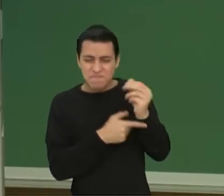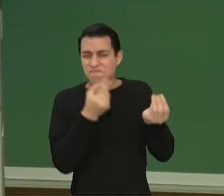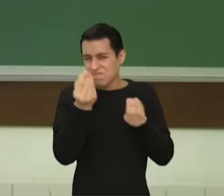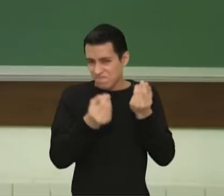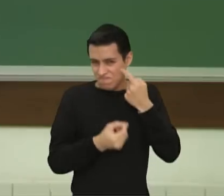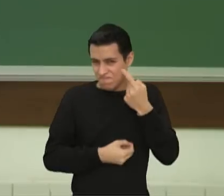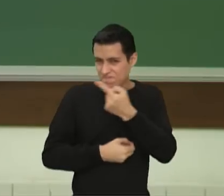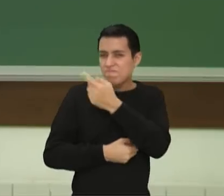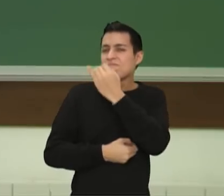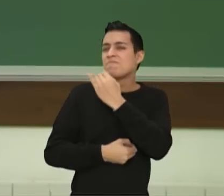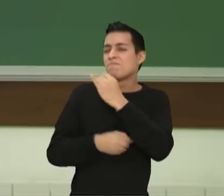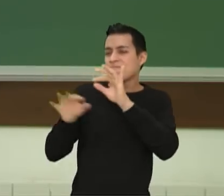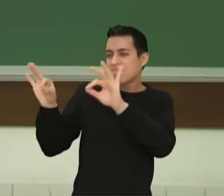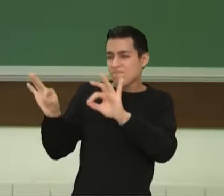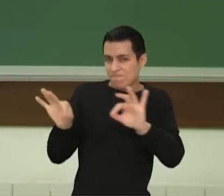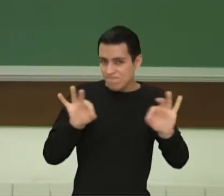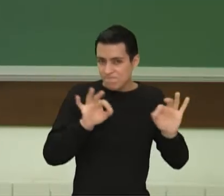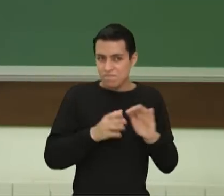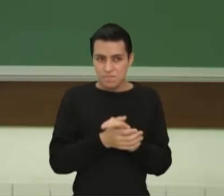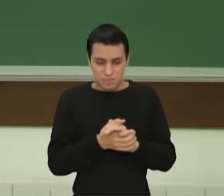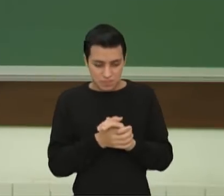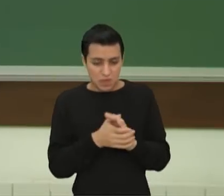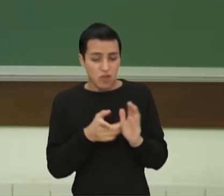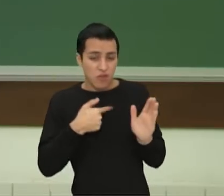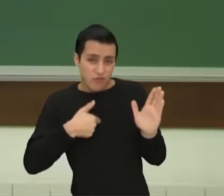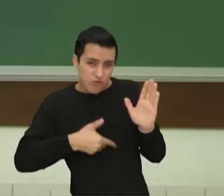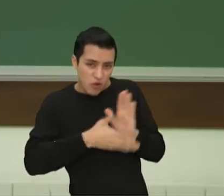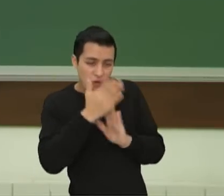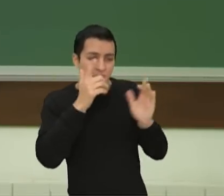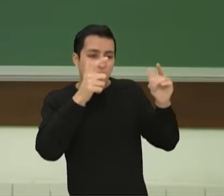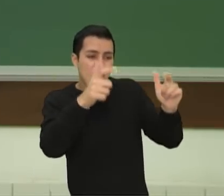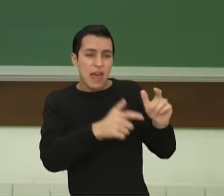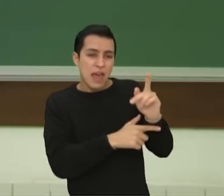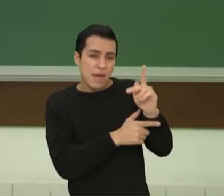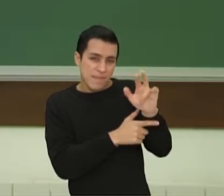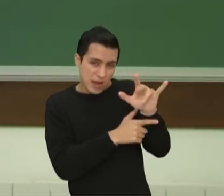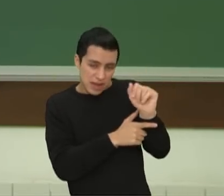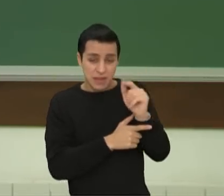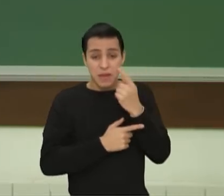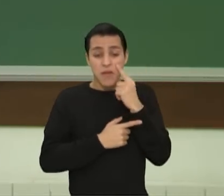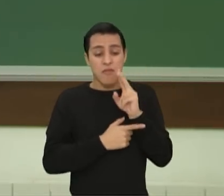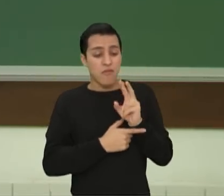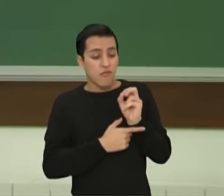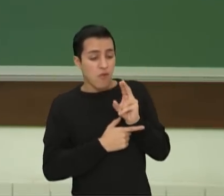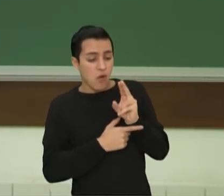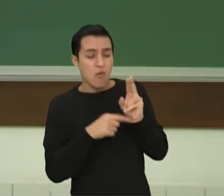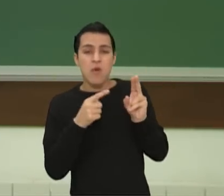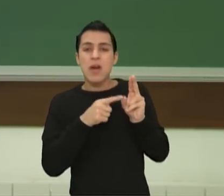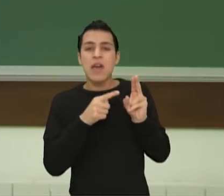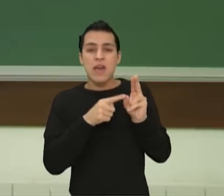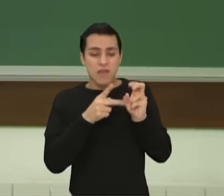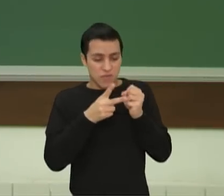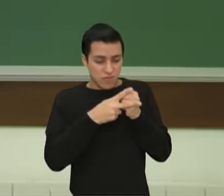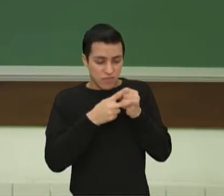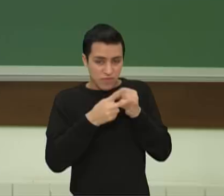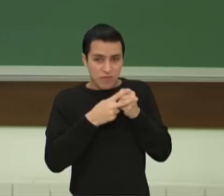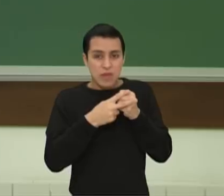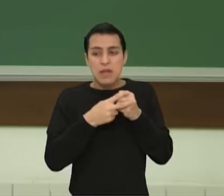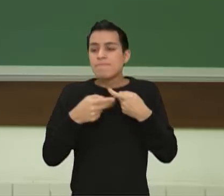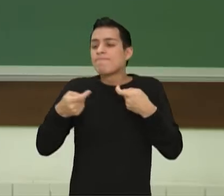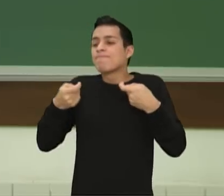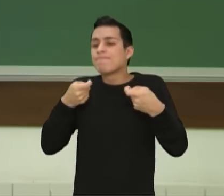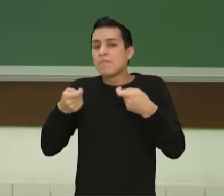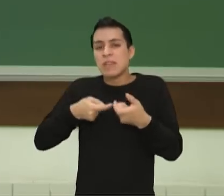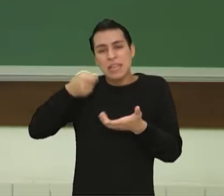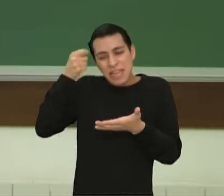tirinha. Vou à praia. Vou, o verbo ir, é o meu termo regente. Ele exige